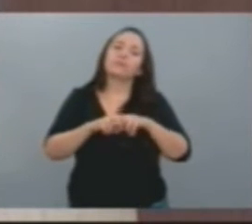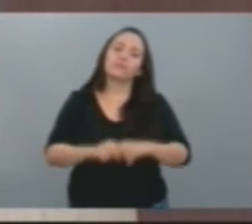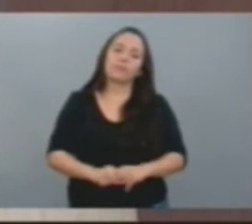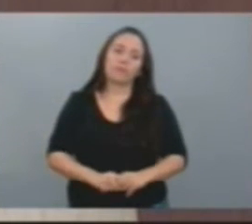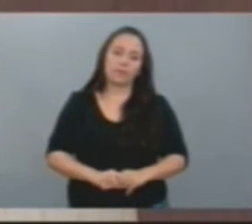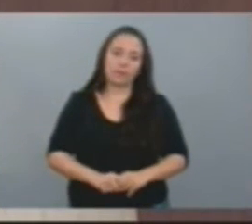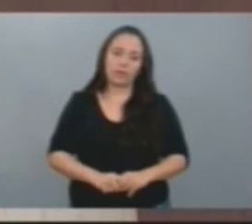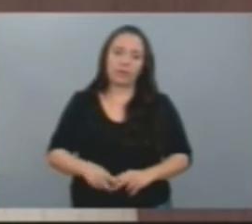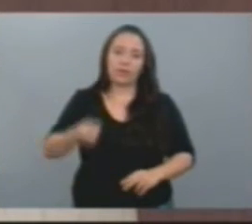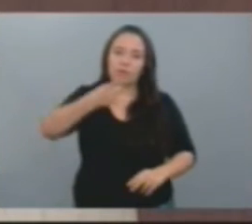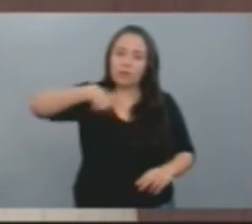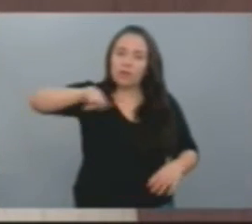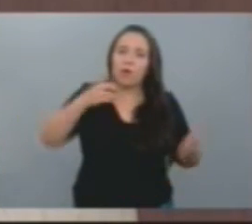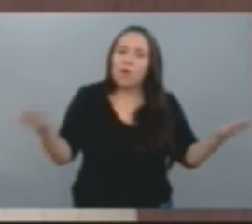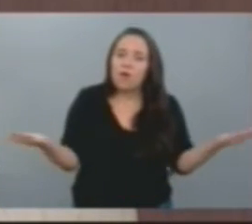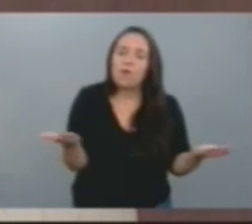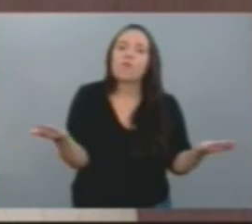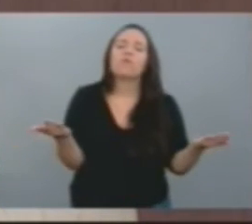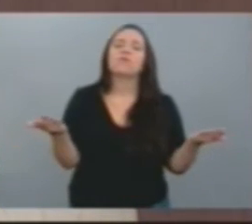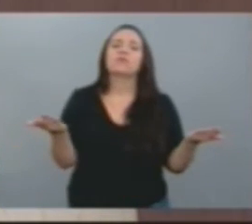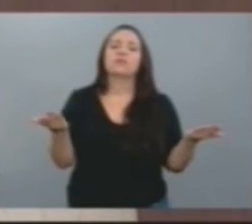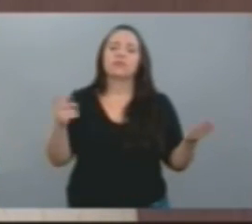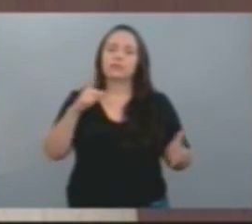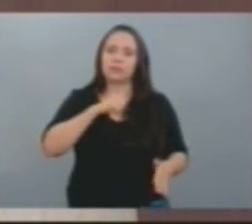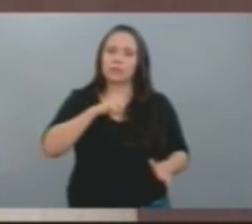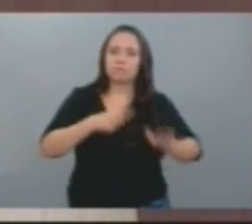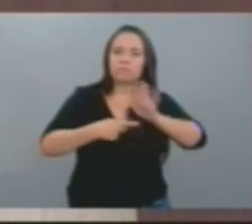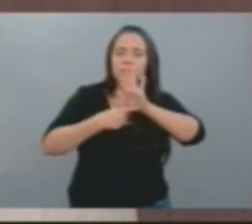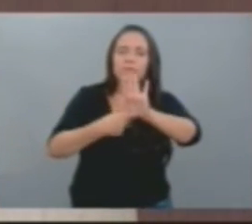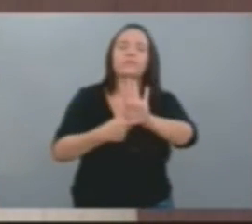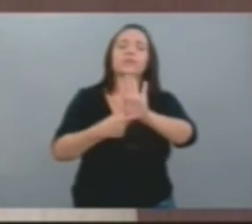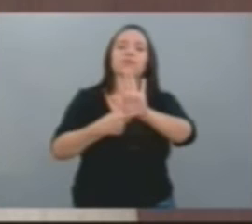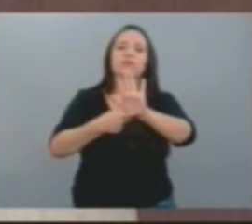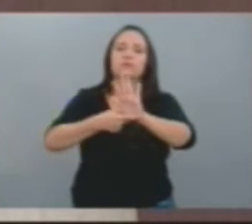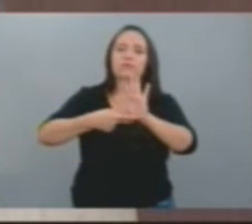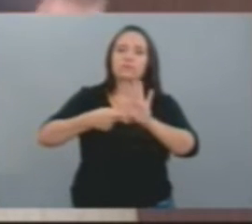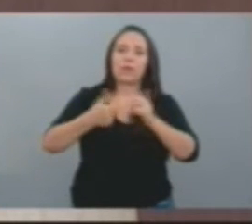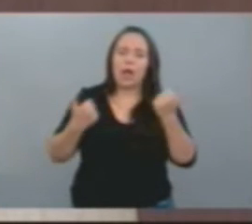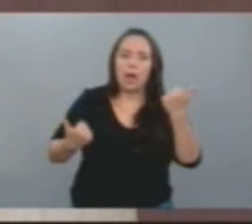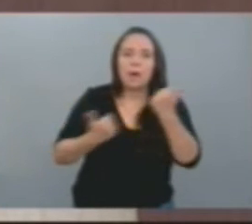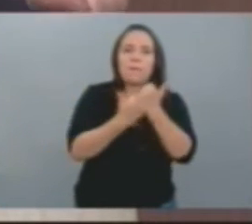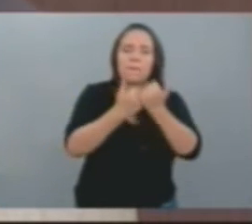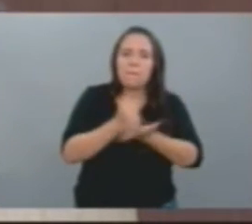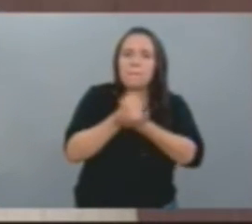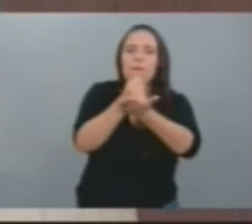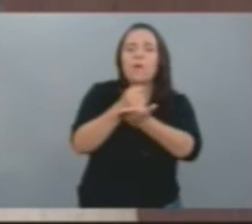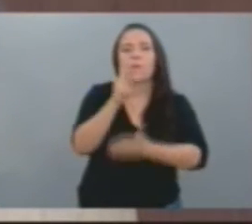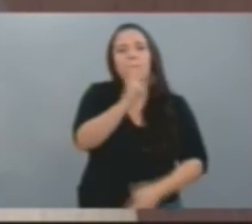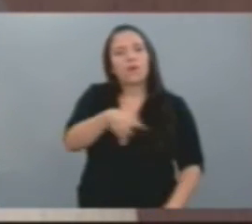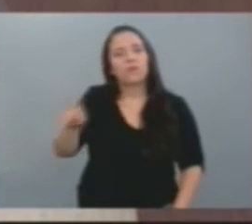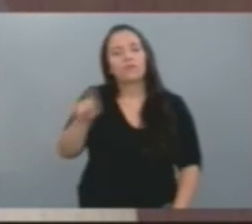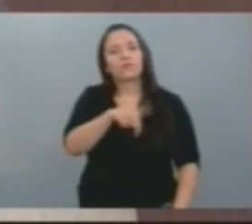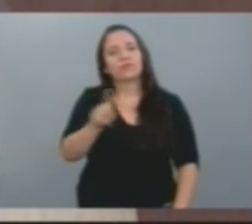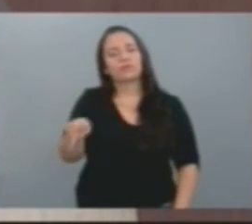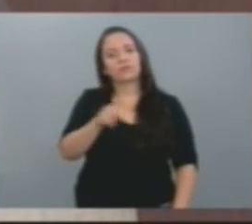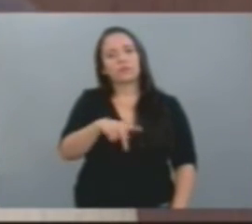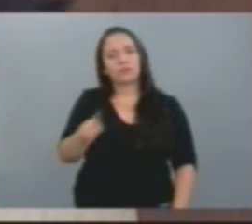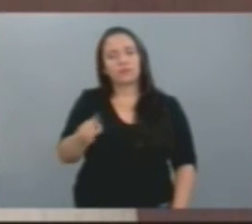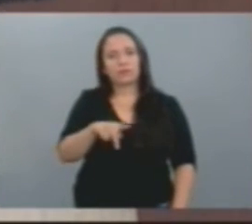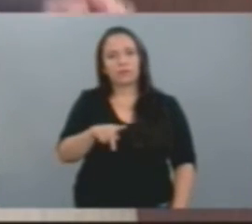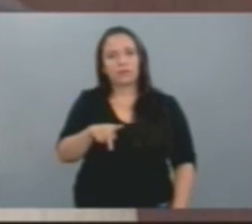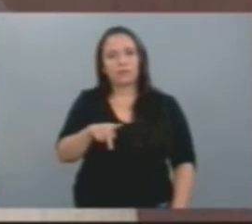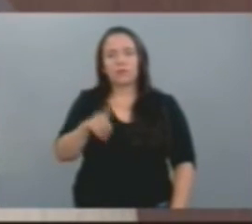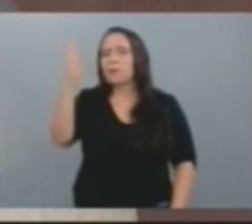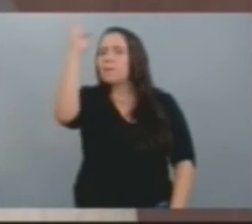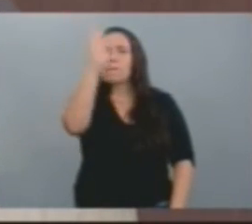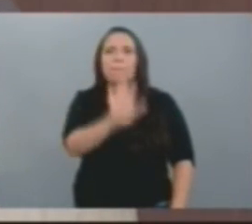hoje nos solidarizamos como mandato com os professores e professoras